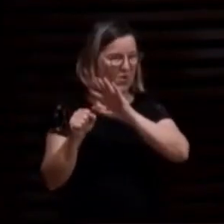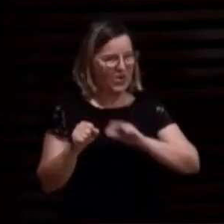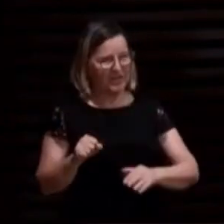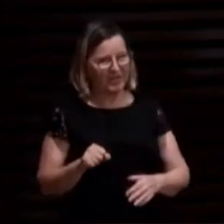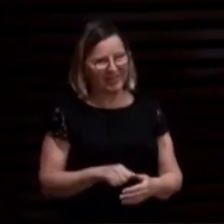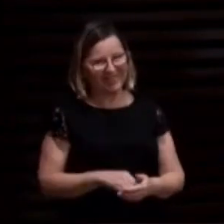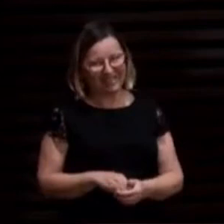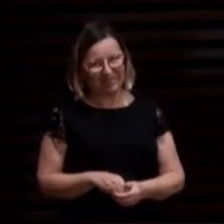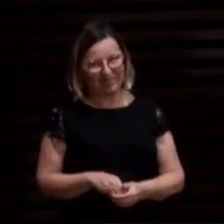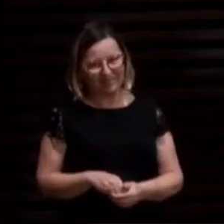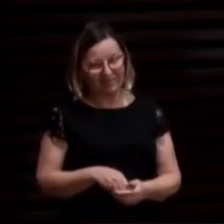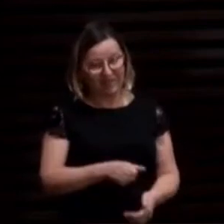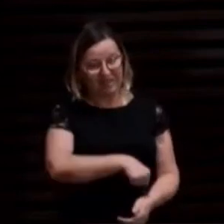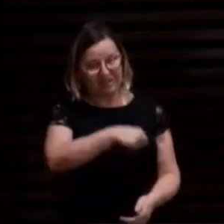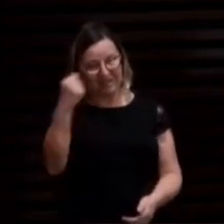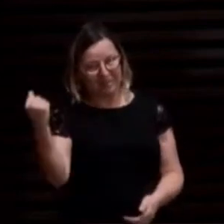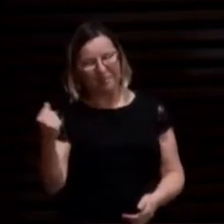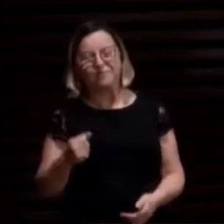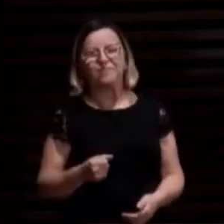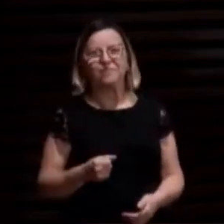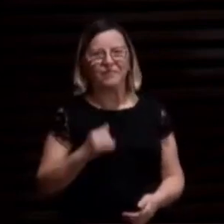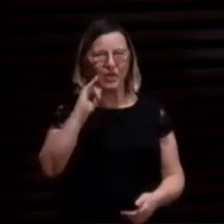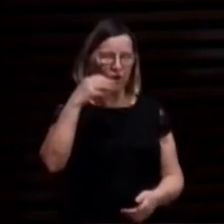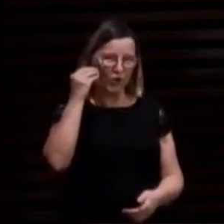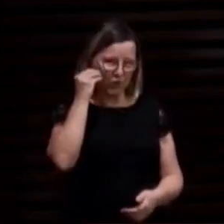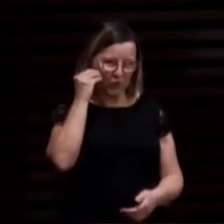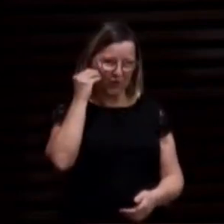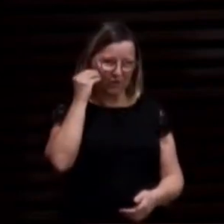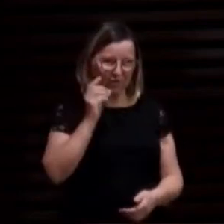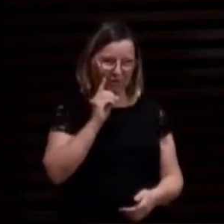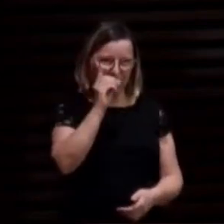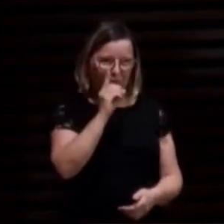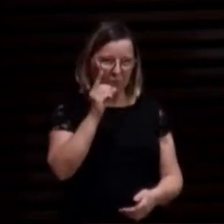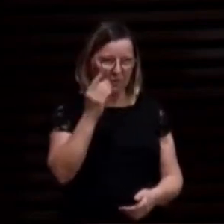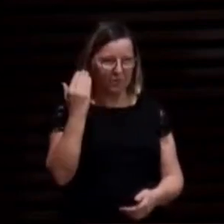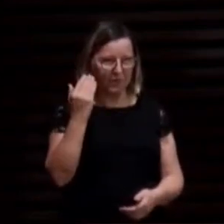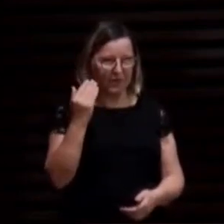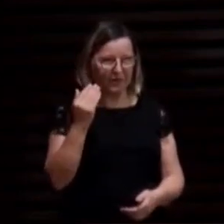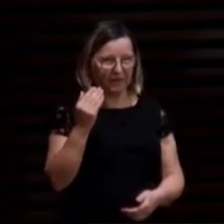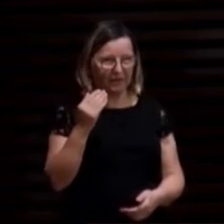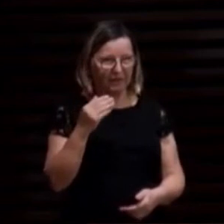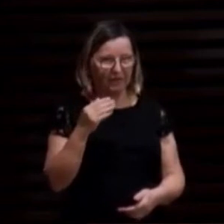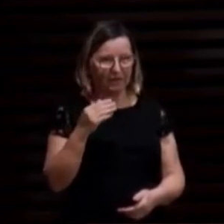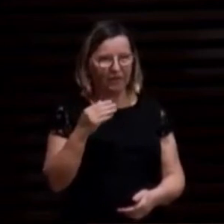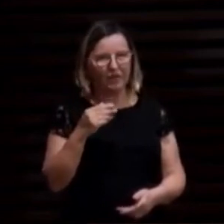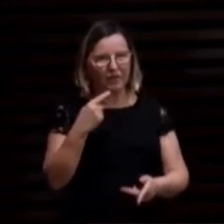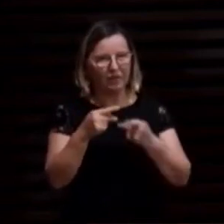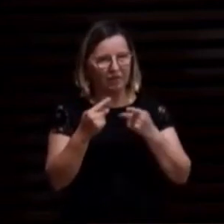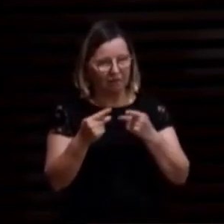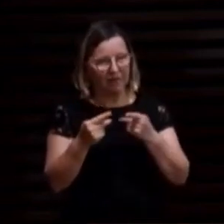Judas. Domingo passado nós passamos por cima dele, um discípulo escolhido pelo